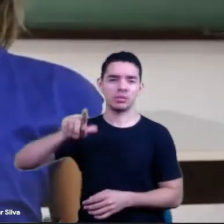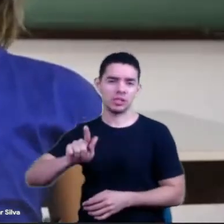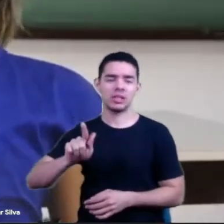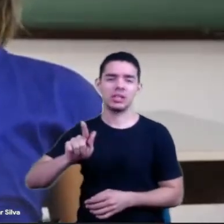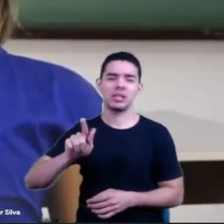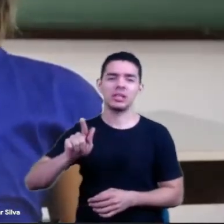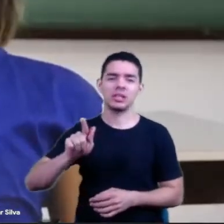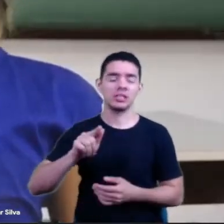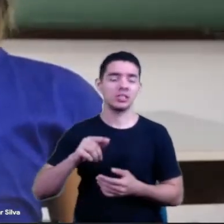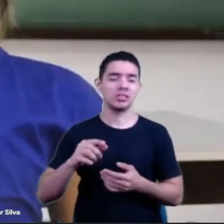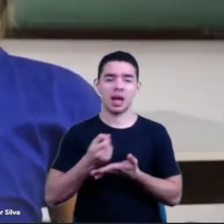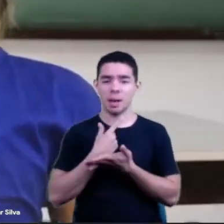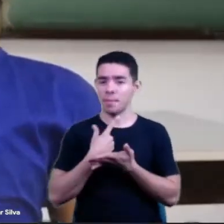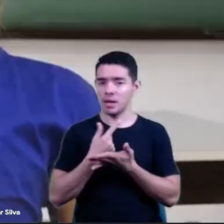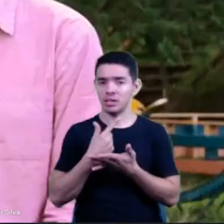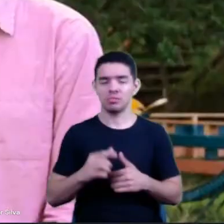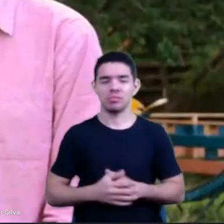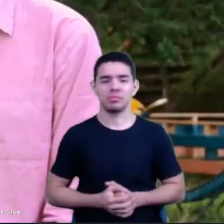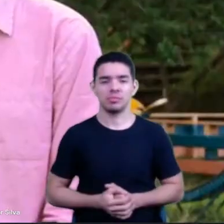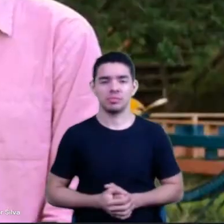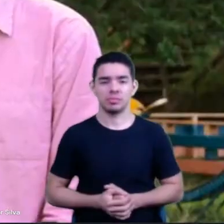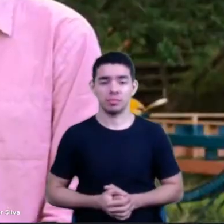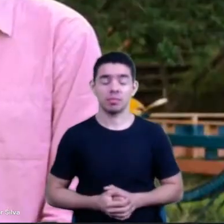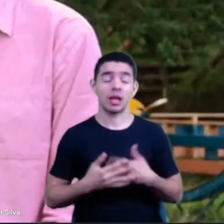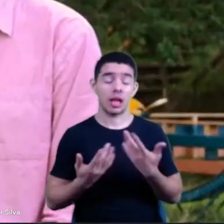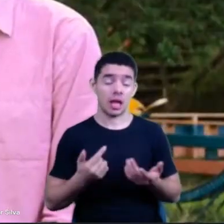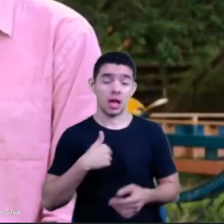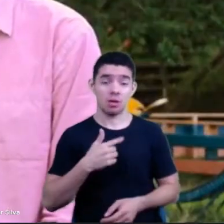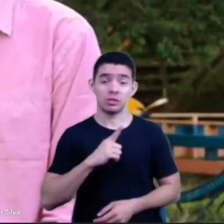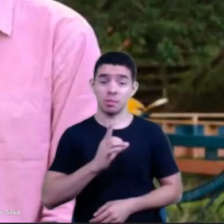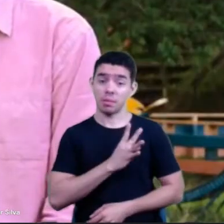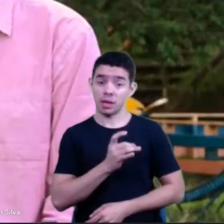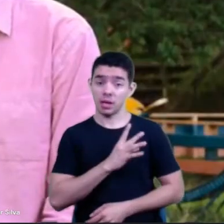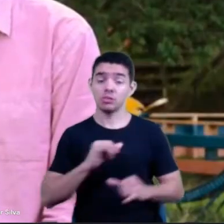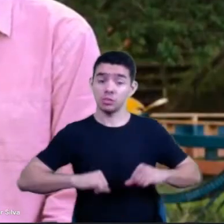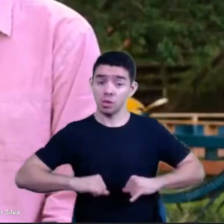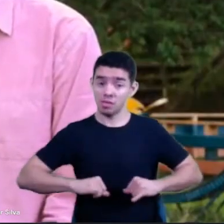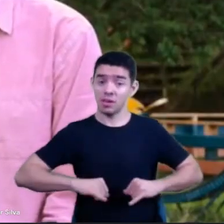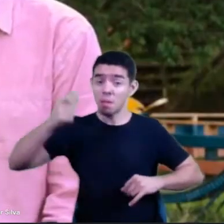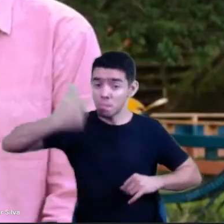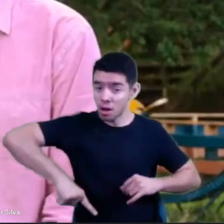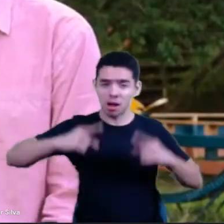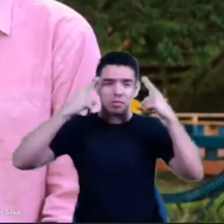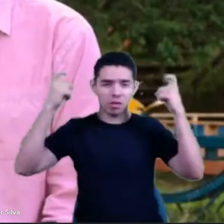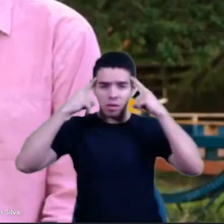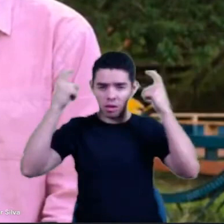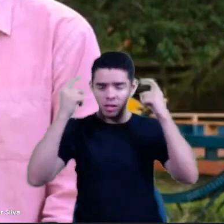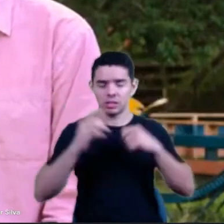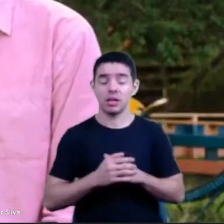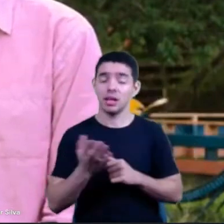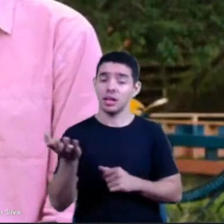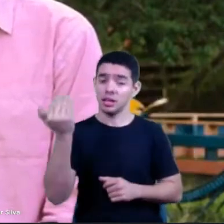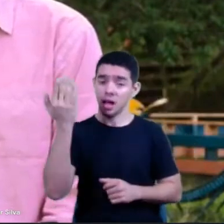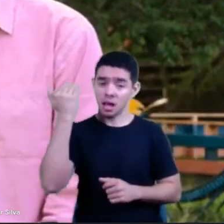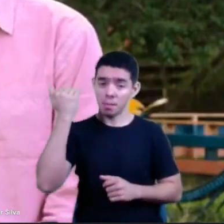mg de tarja preta. Até porque eu tinha medo de sofrer mais violência. E na época,